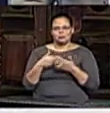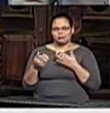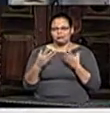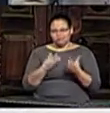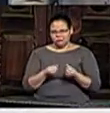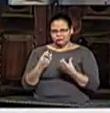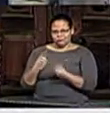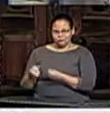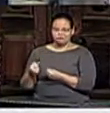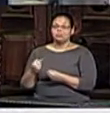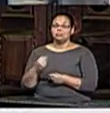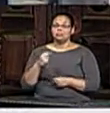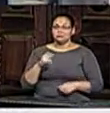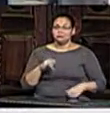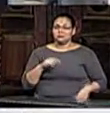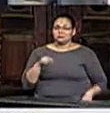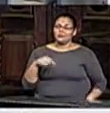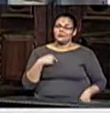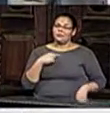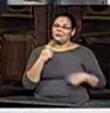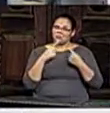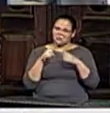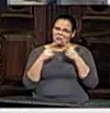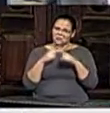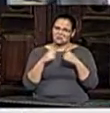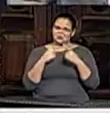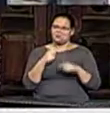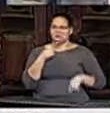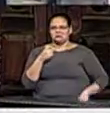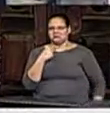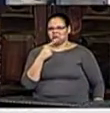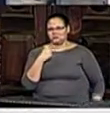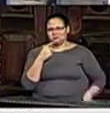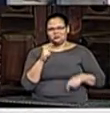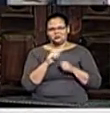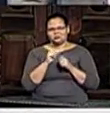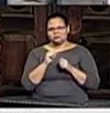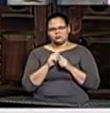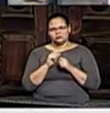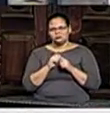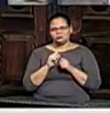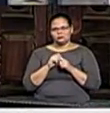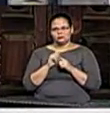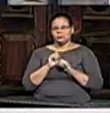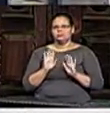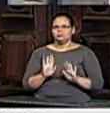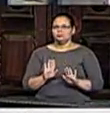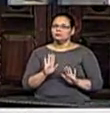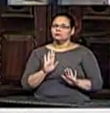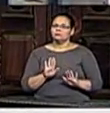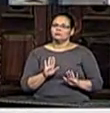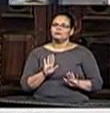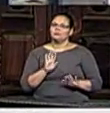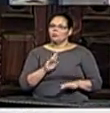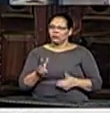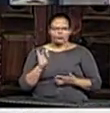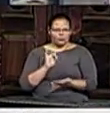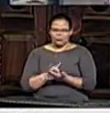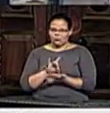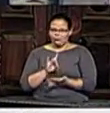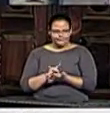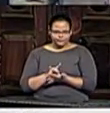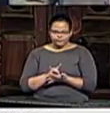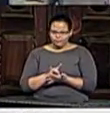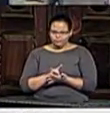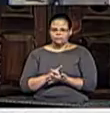lá, a ponto de virem reclamar, poxa, assim a gente não consegue fazer as coisas. Então não é verdade,